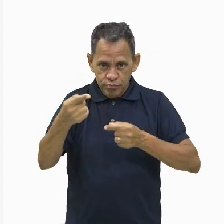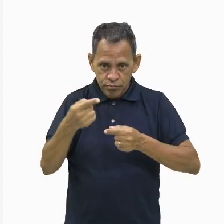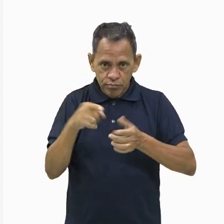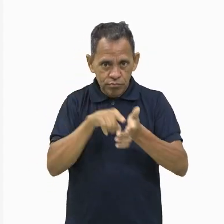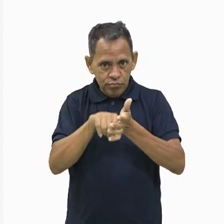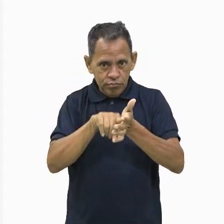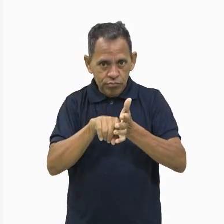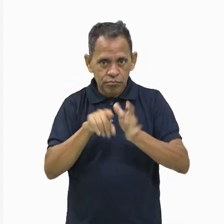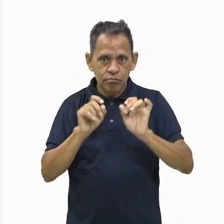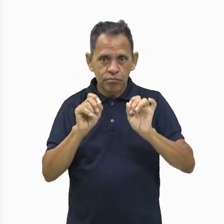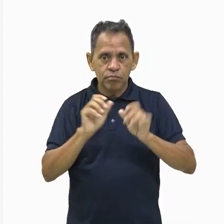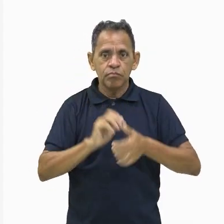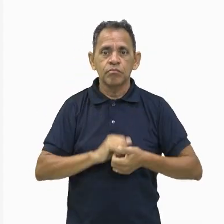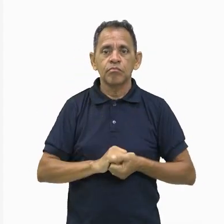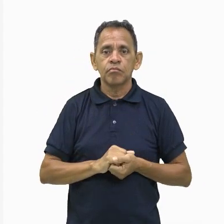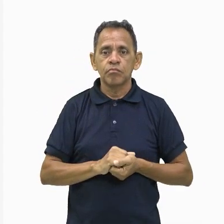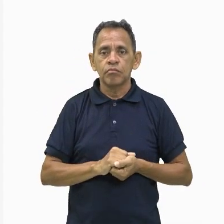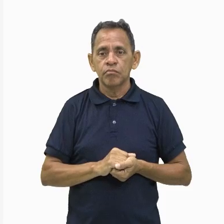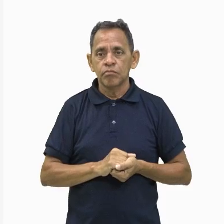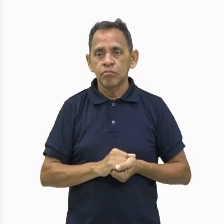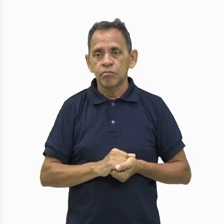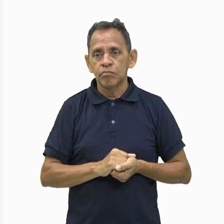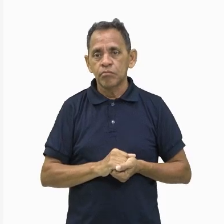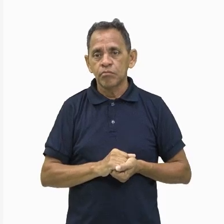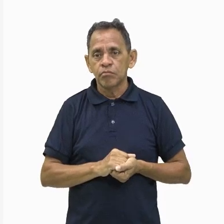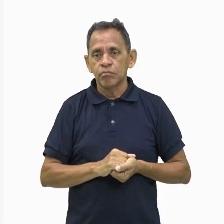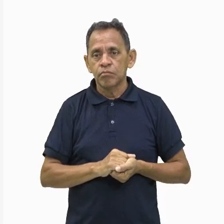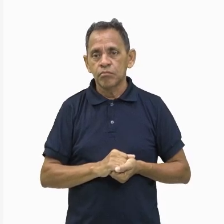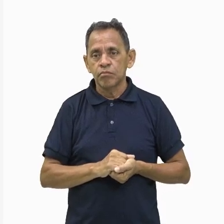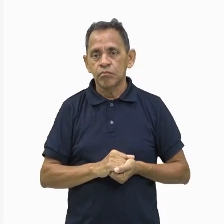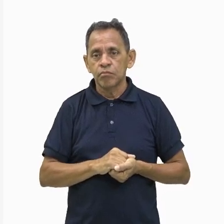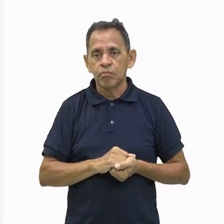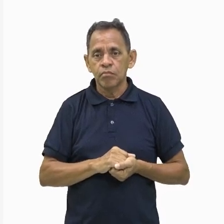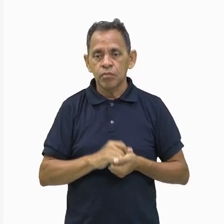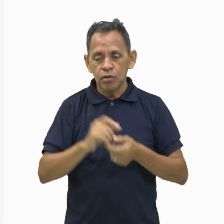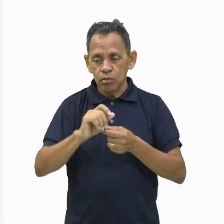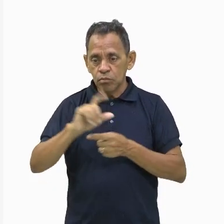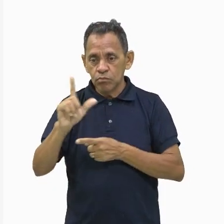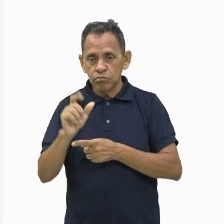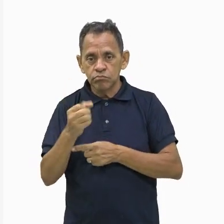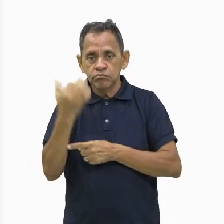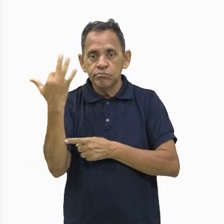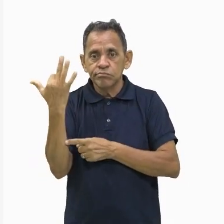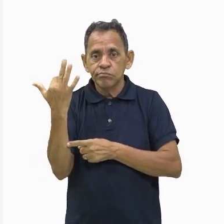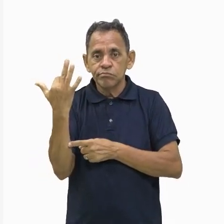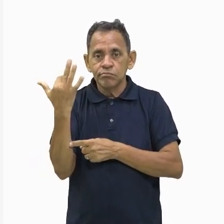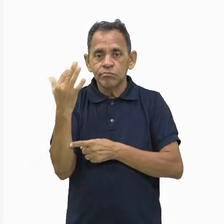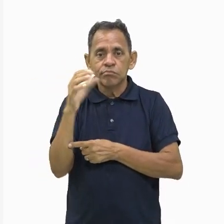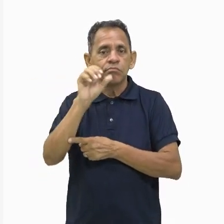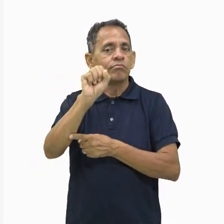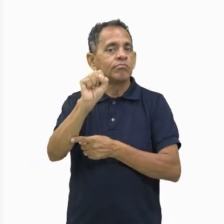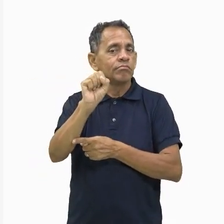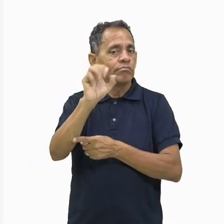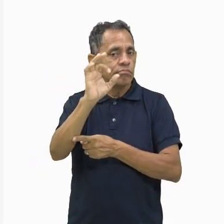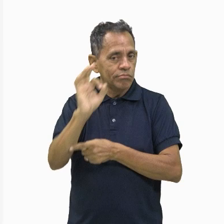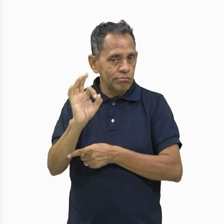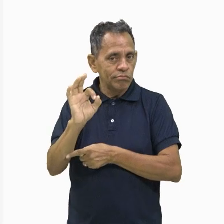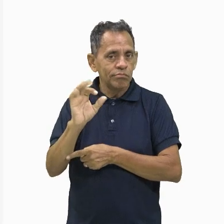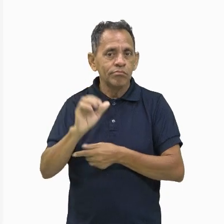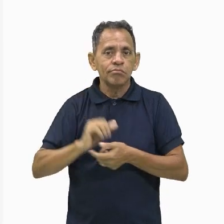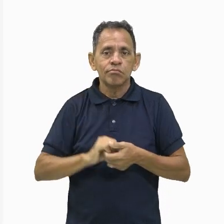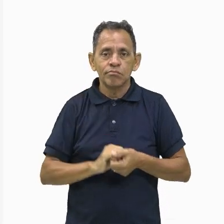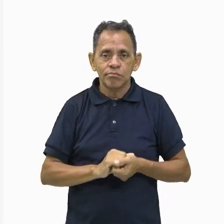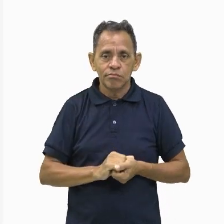bora verificar o percentual de aumento? Bom, quanto foi que aumentou mesmo? Aumentou 8% em agosto,